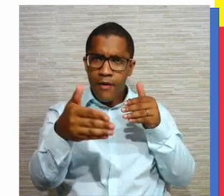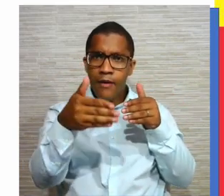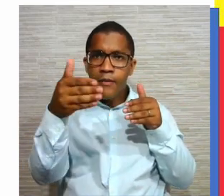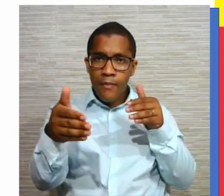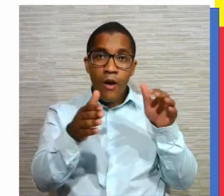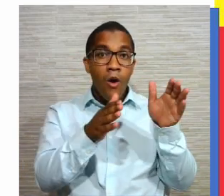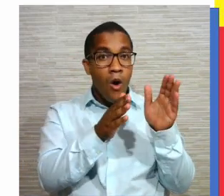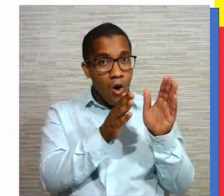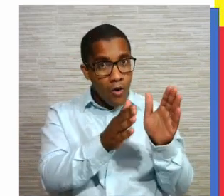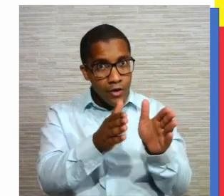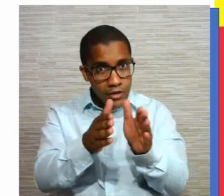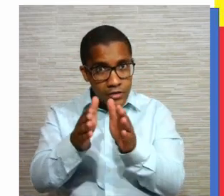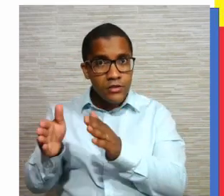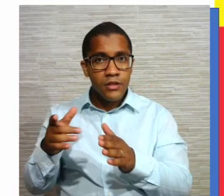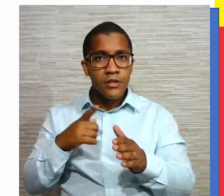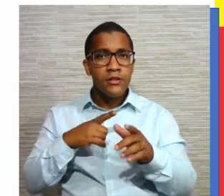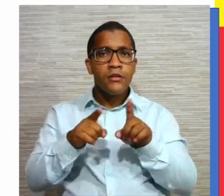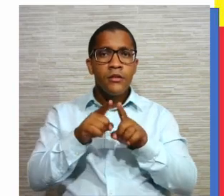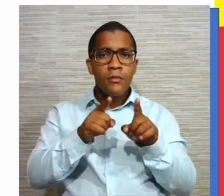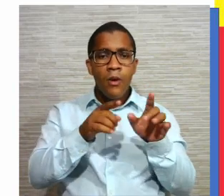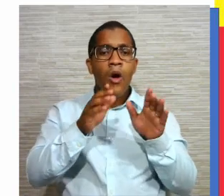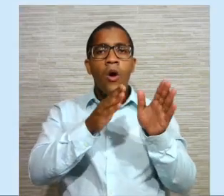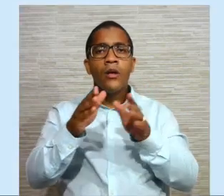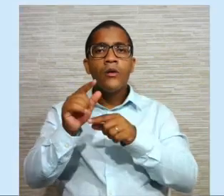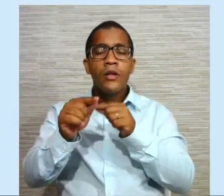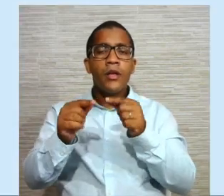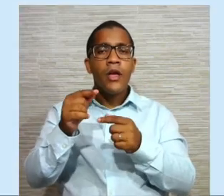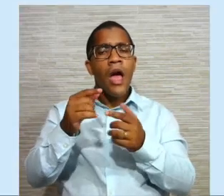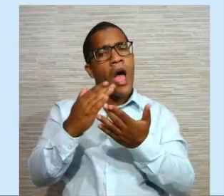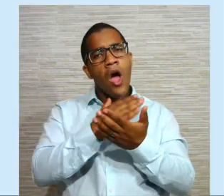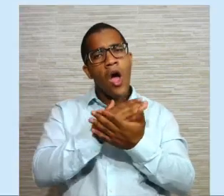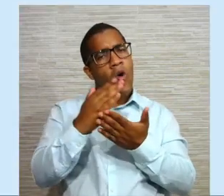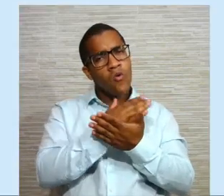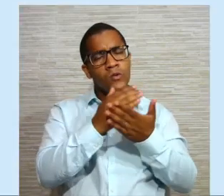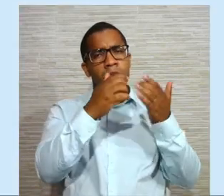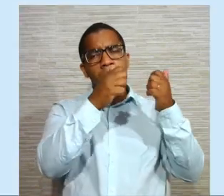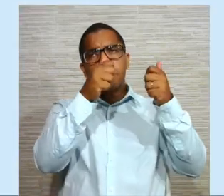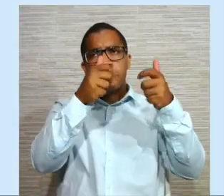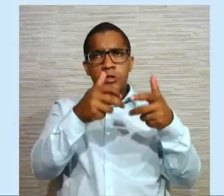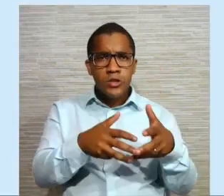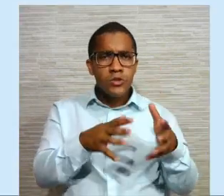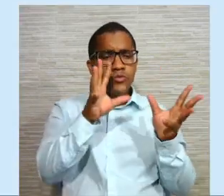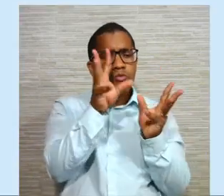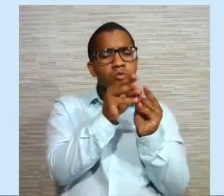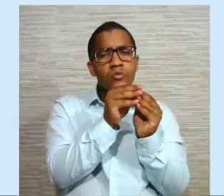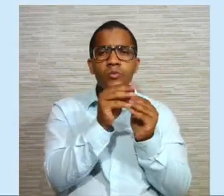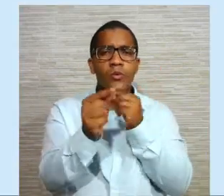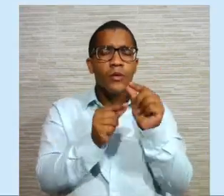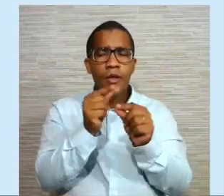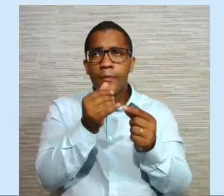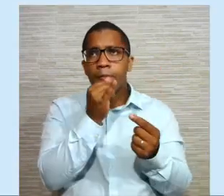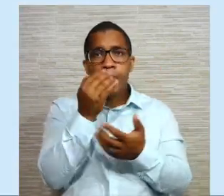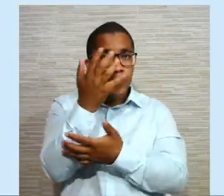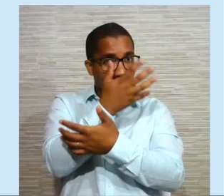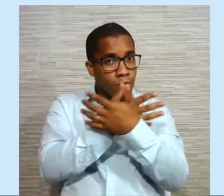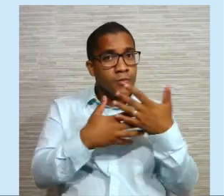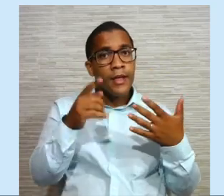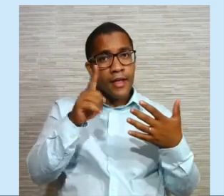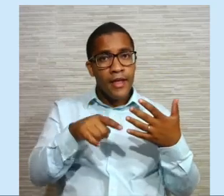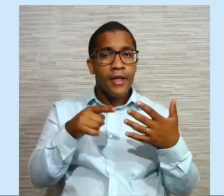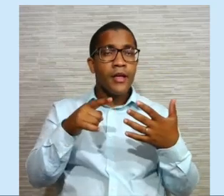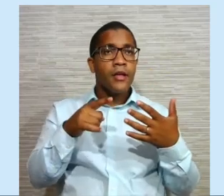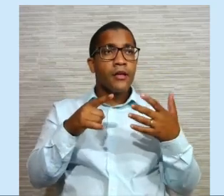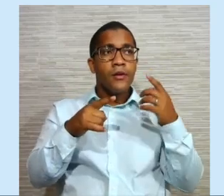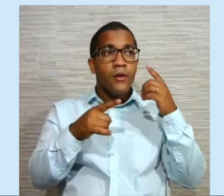sons com a intenção de ser ouvida. Então, assim, muitos teóricos vão dar definições. Também pode dizer que a música é uma sequência de sons em